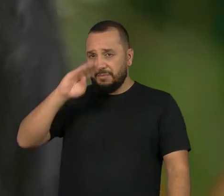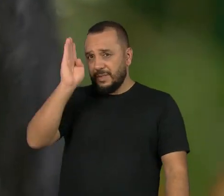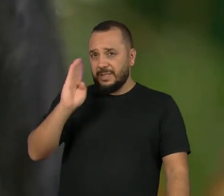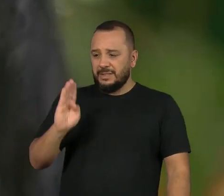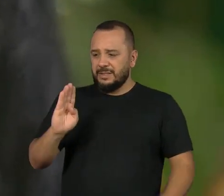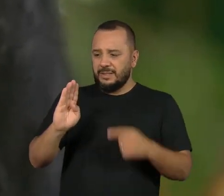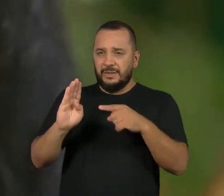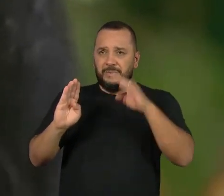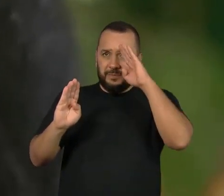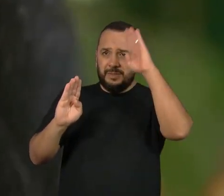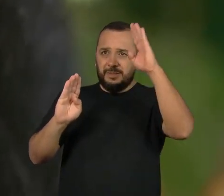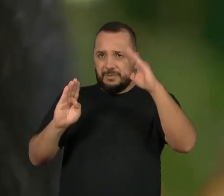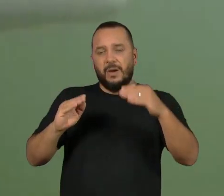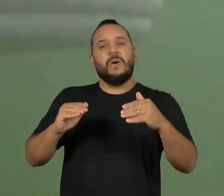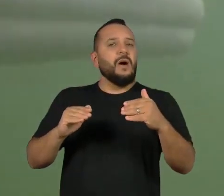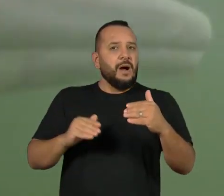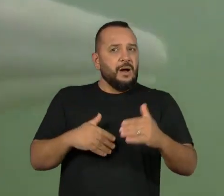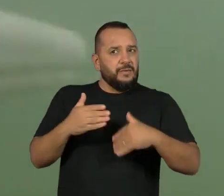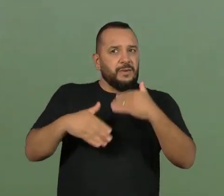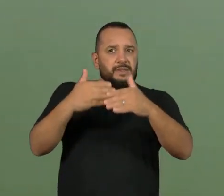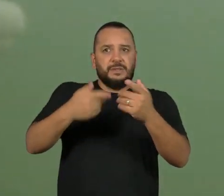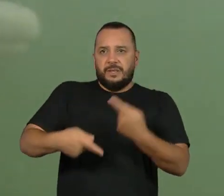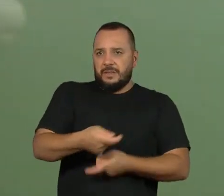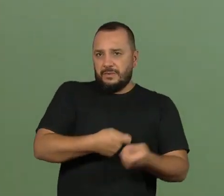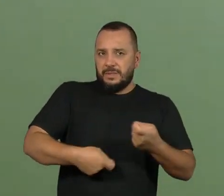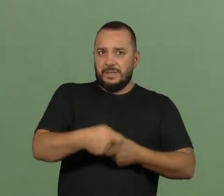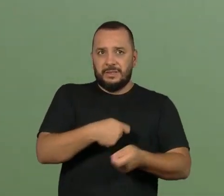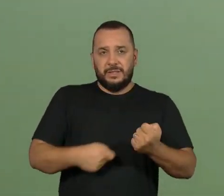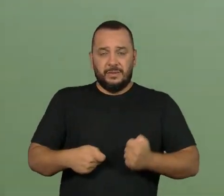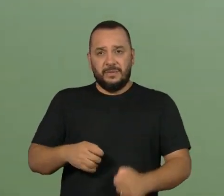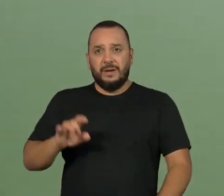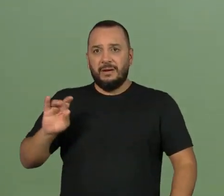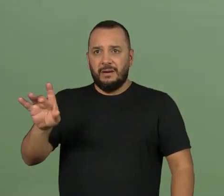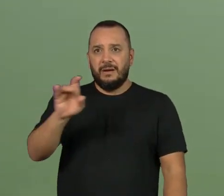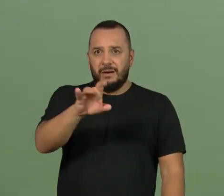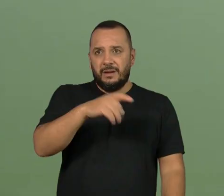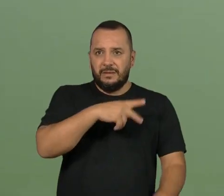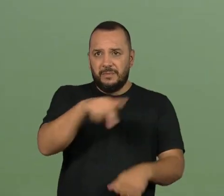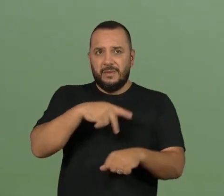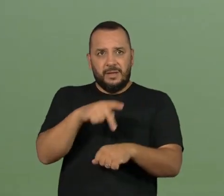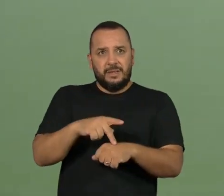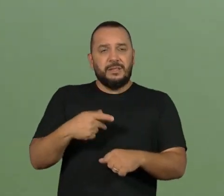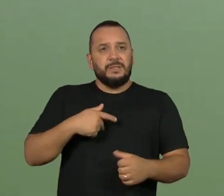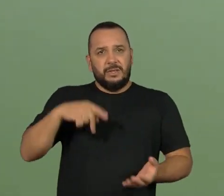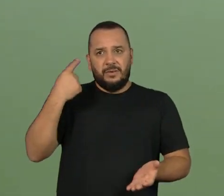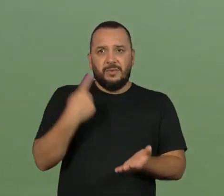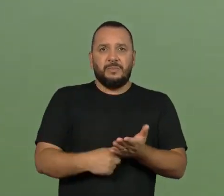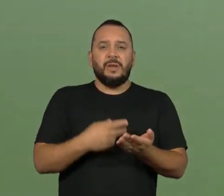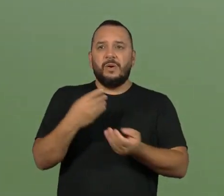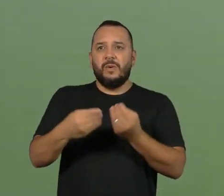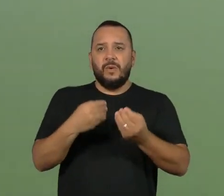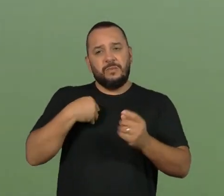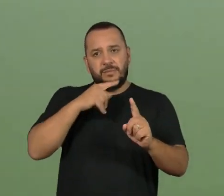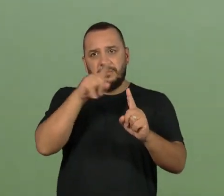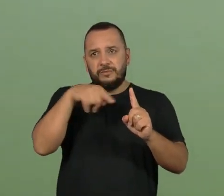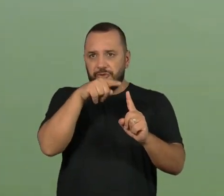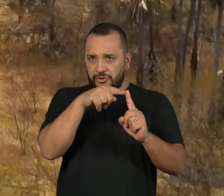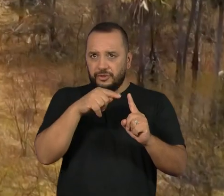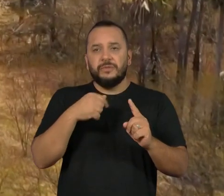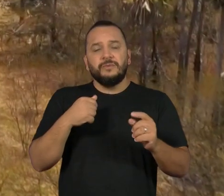negociações. Nesta etapa, cada país deverá estabelecer como aplicar as novas metas à sua